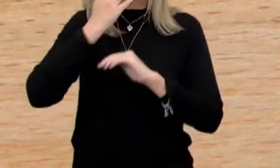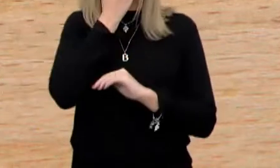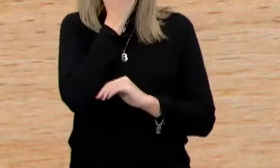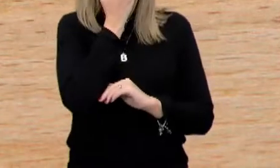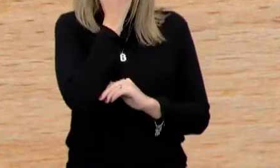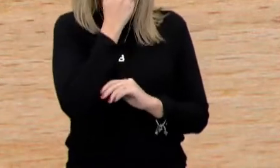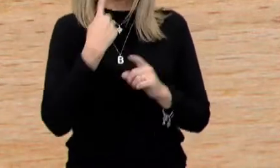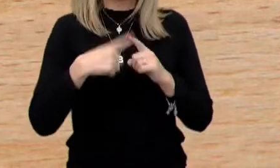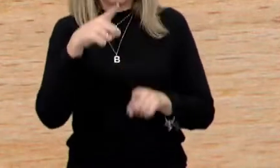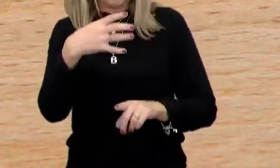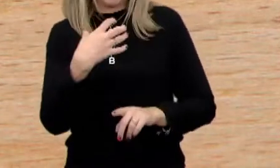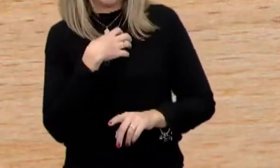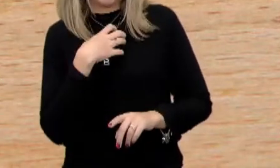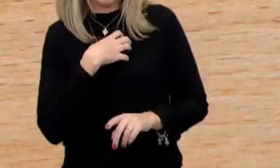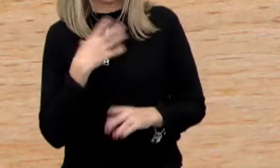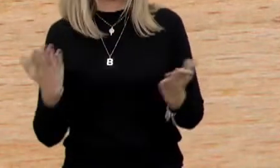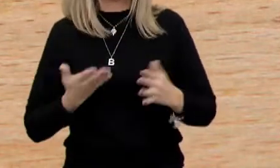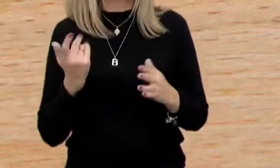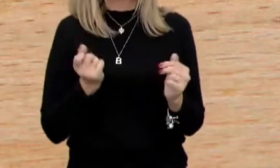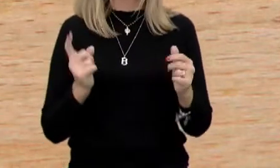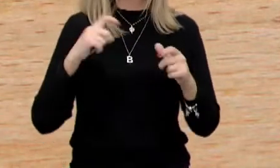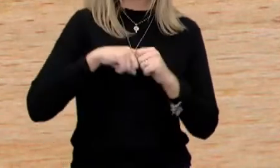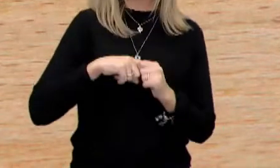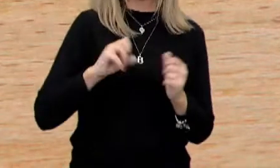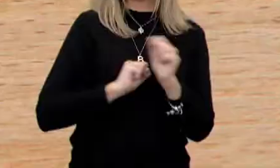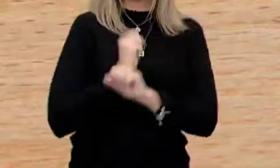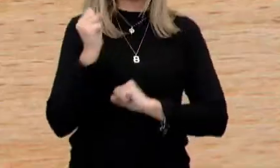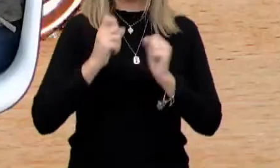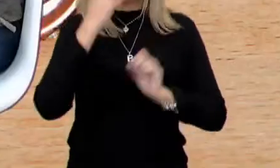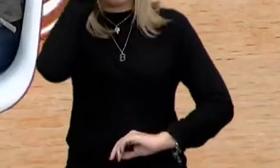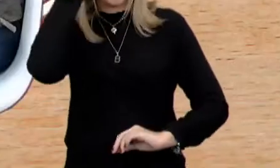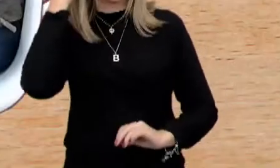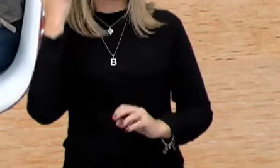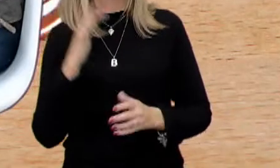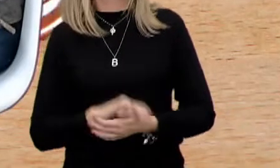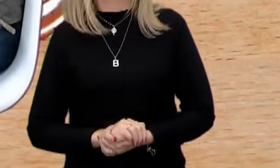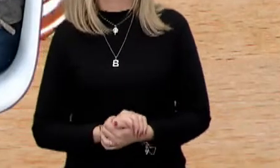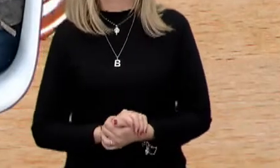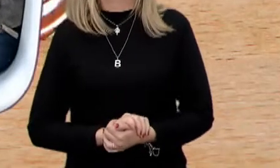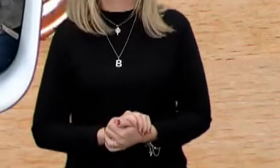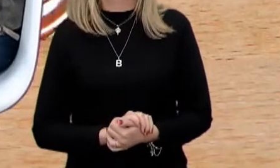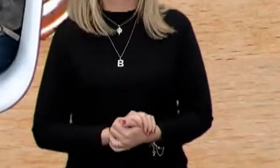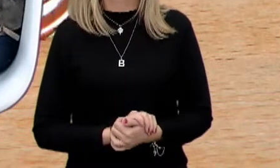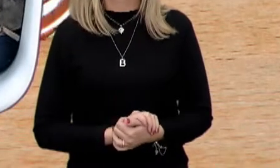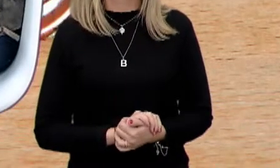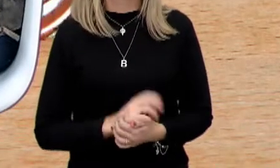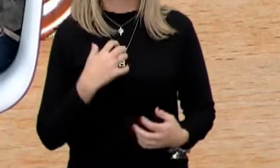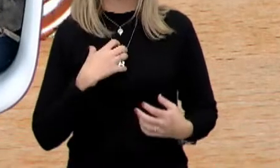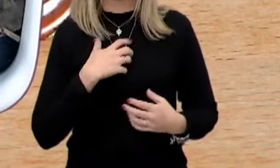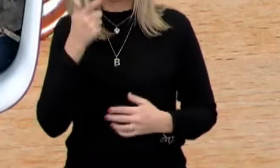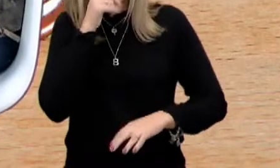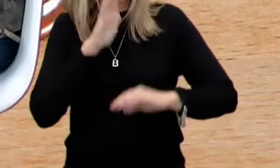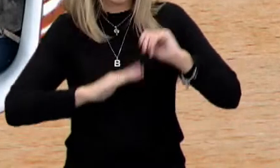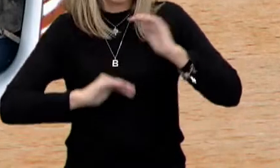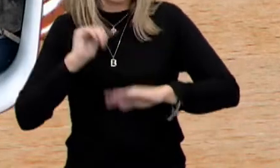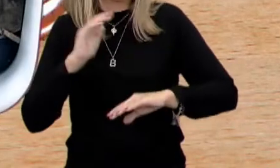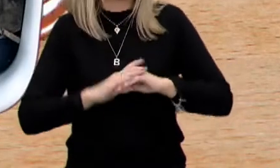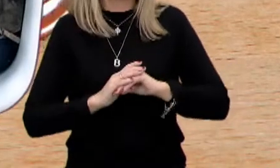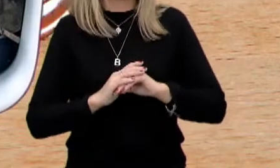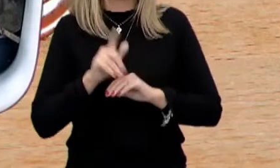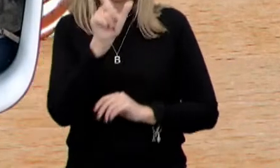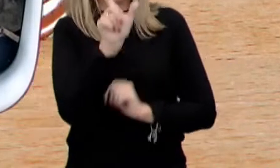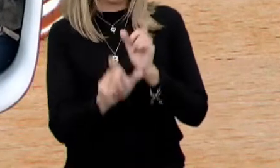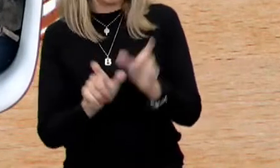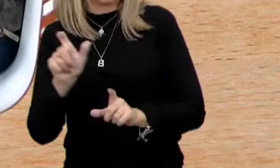assim, o ódio pode revoltar as pessoas, mobilizar as pessoas no ódio, mas ele é imediato. Para a construção de